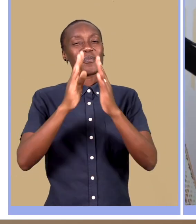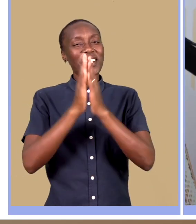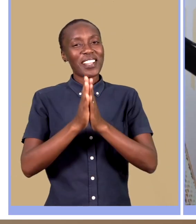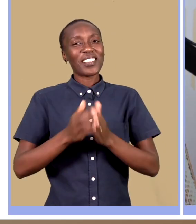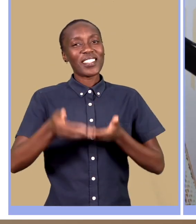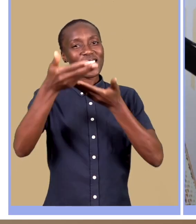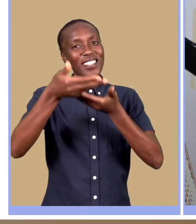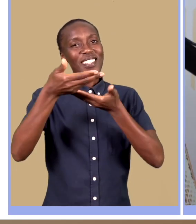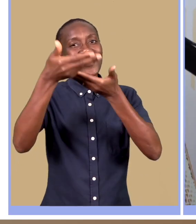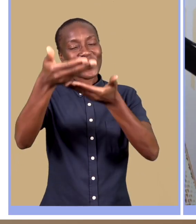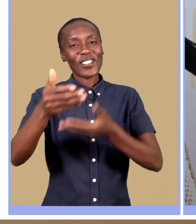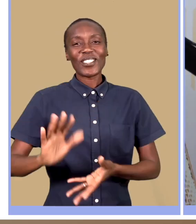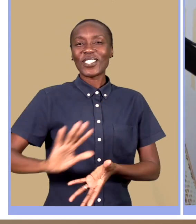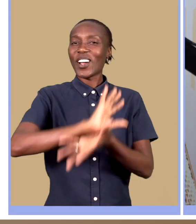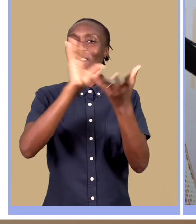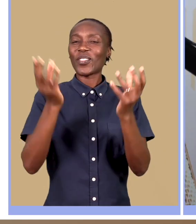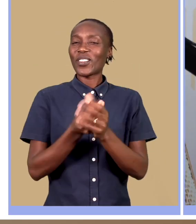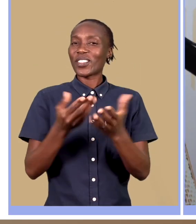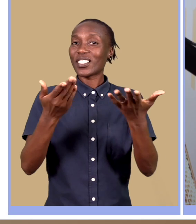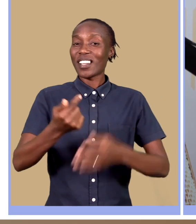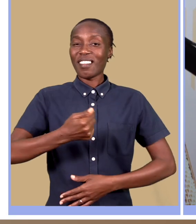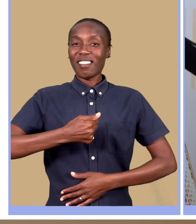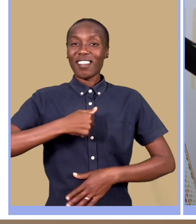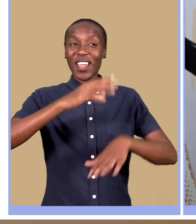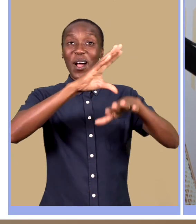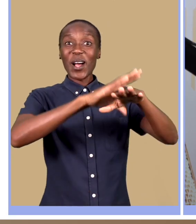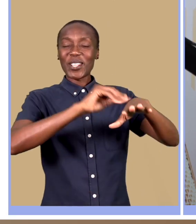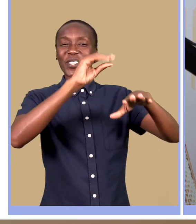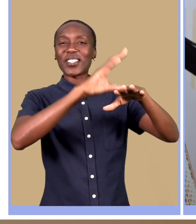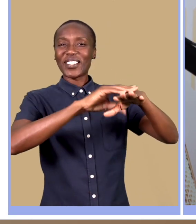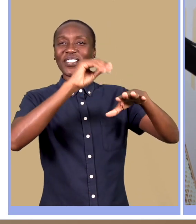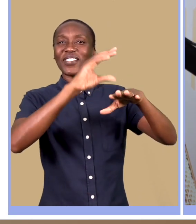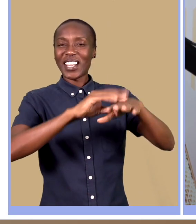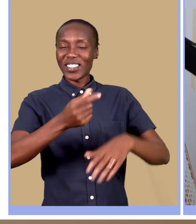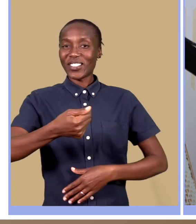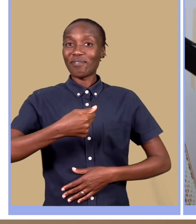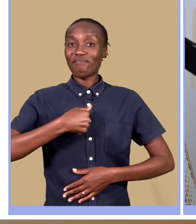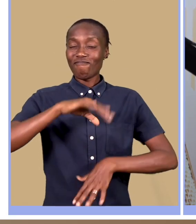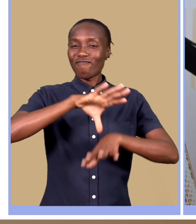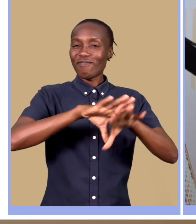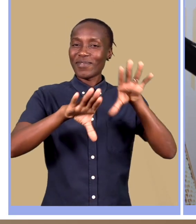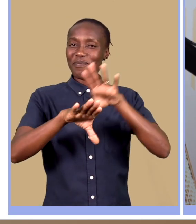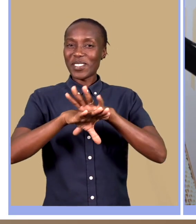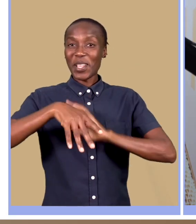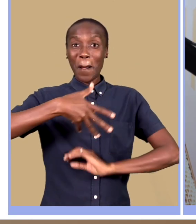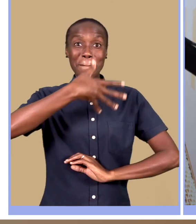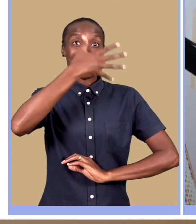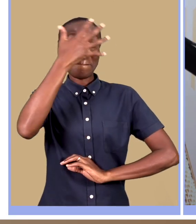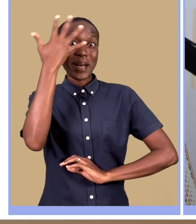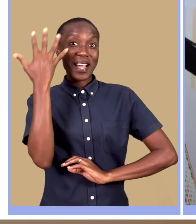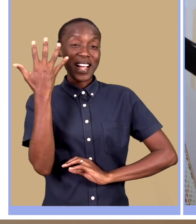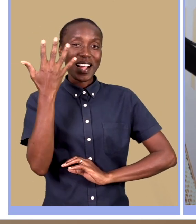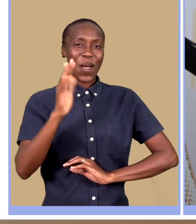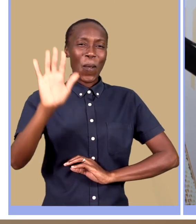a todas e a todos. Eu sou branco mediterrâneo, trago uma camisa branca,